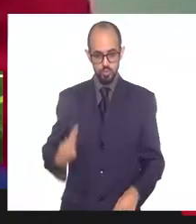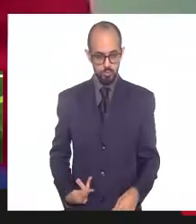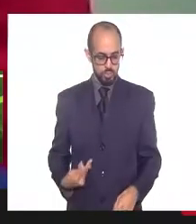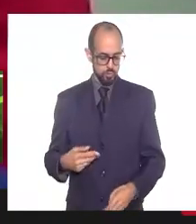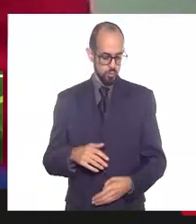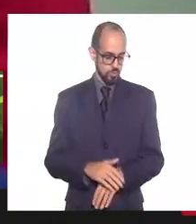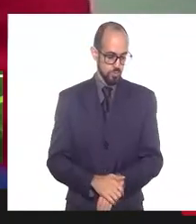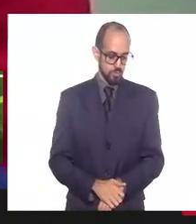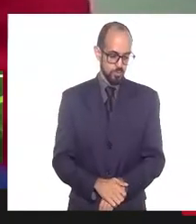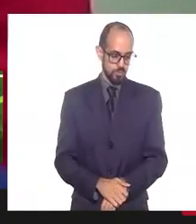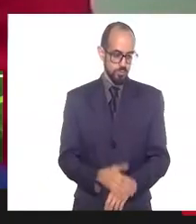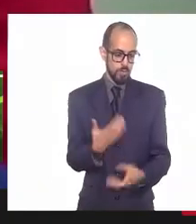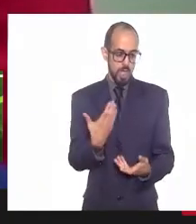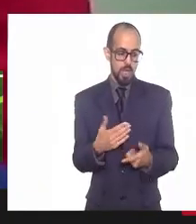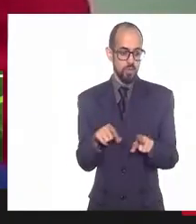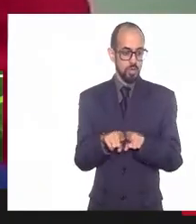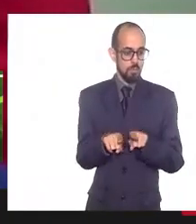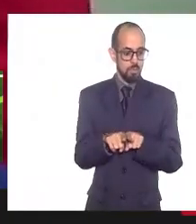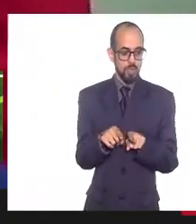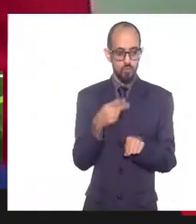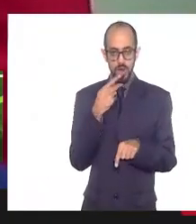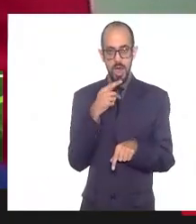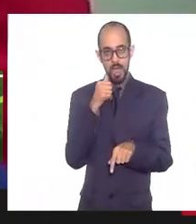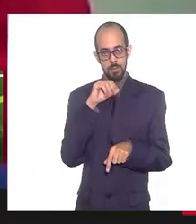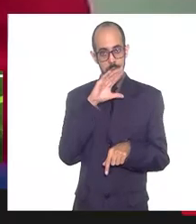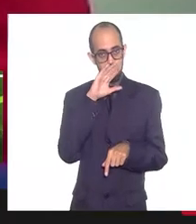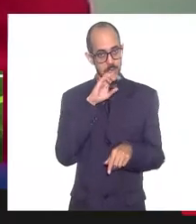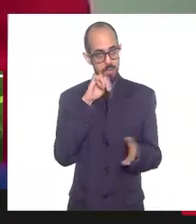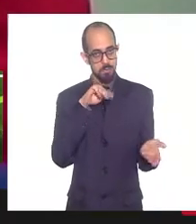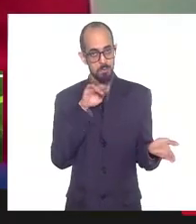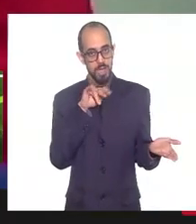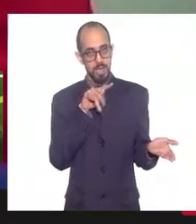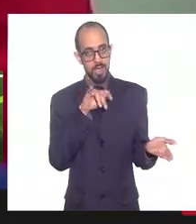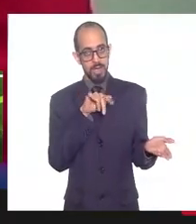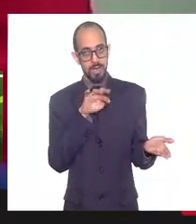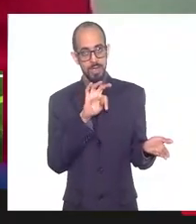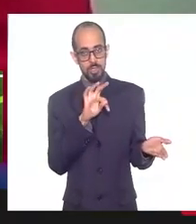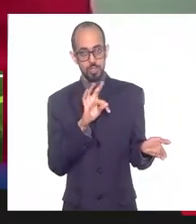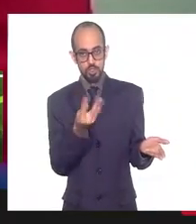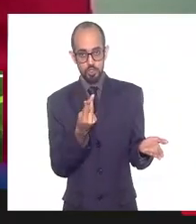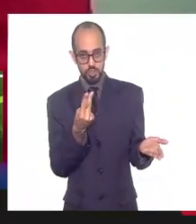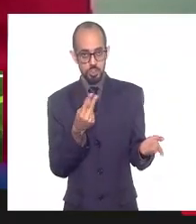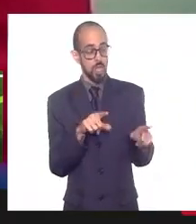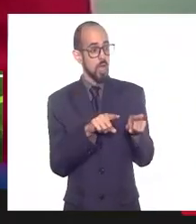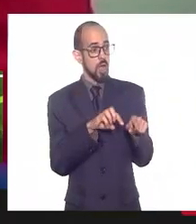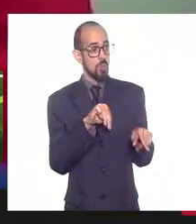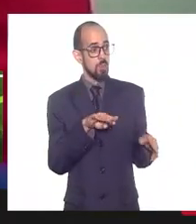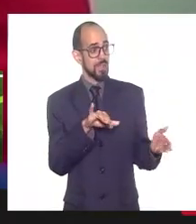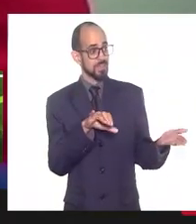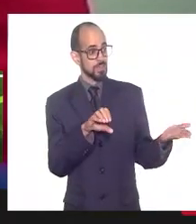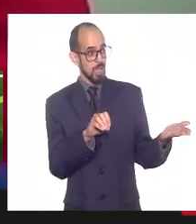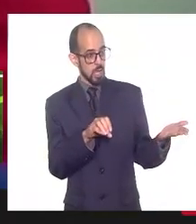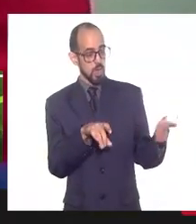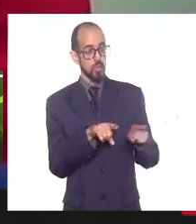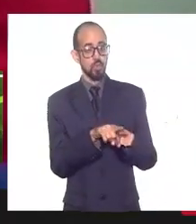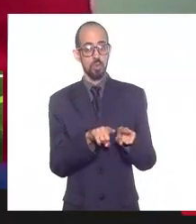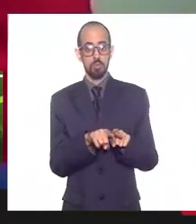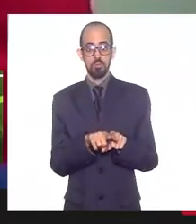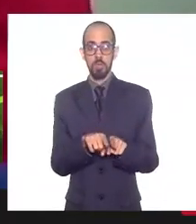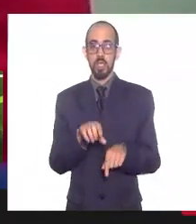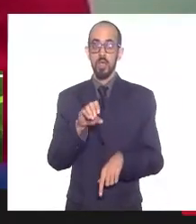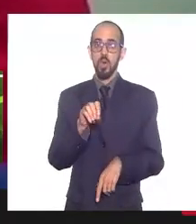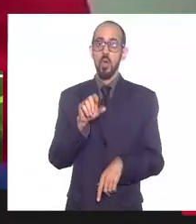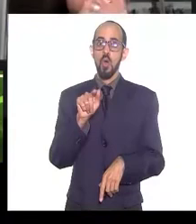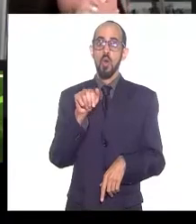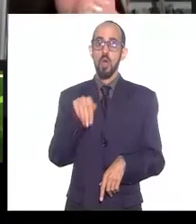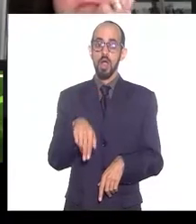eu quero muito dizer à mãe Margarete, ao Marcelo Monteiro, que eu conheço há muito tempo, né? Ao Ogan